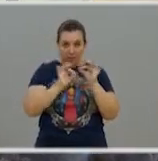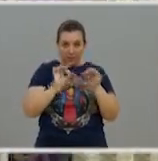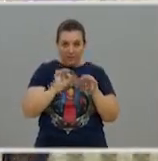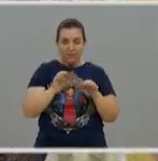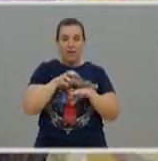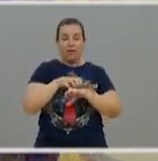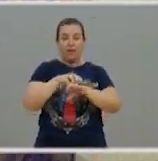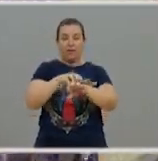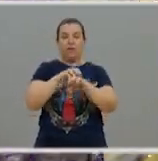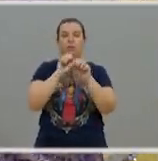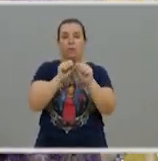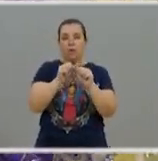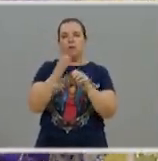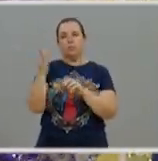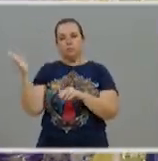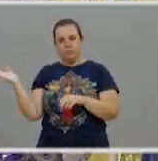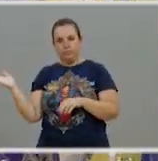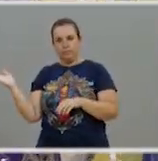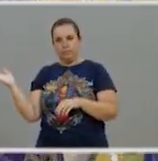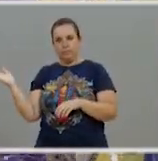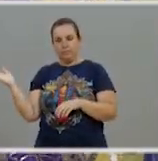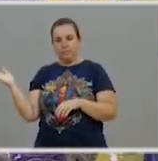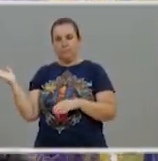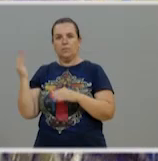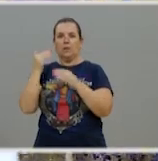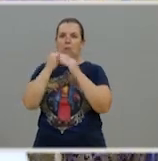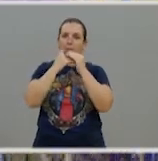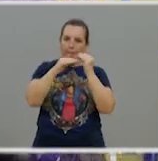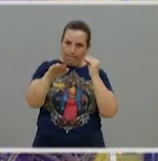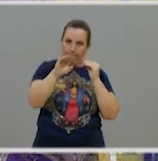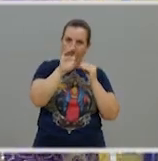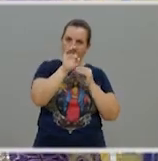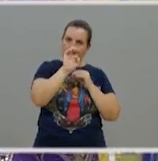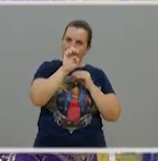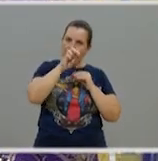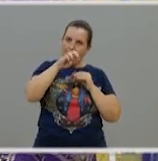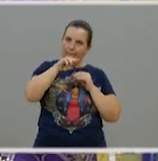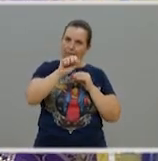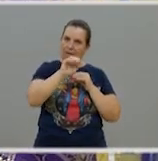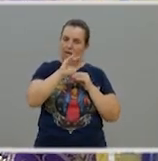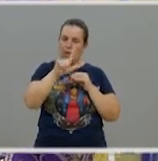caravana? Você manda um e-mail lá no site